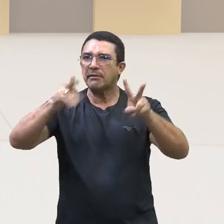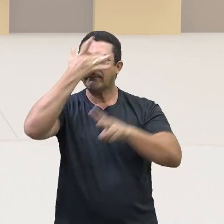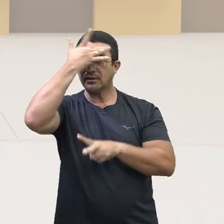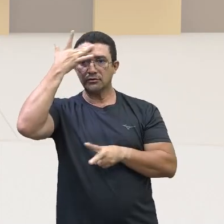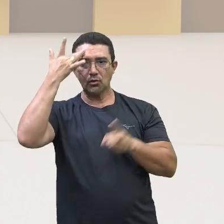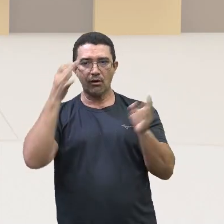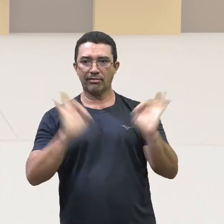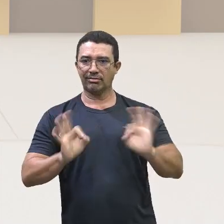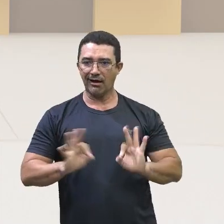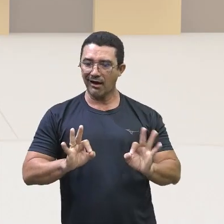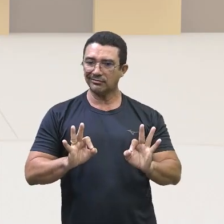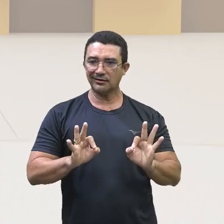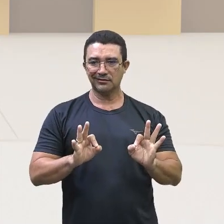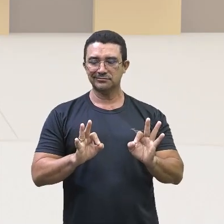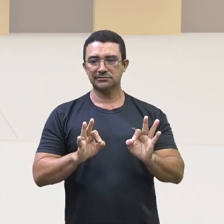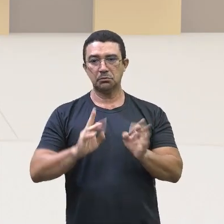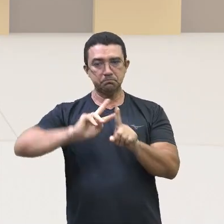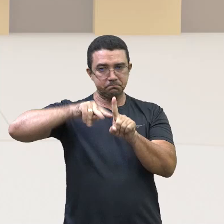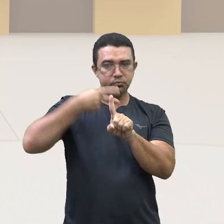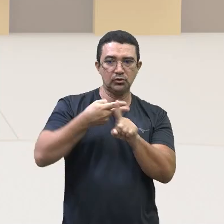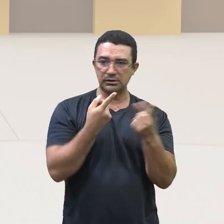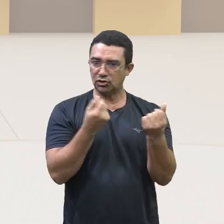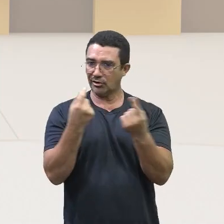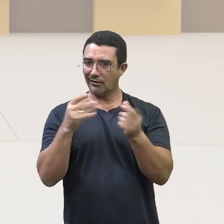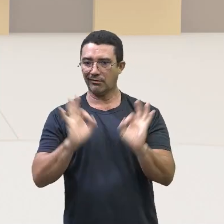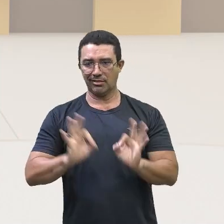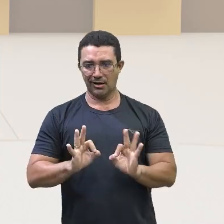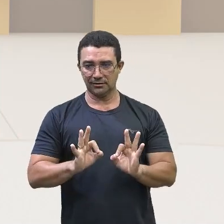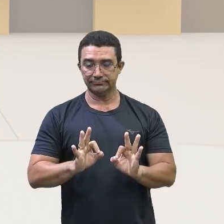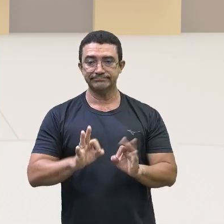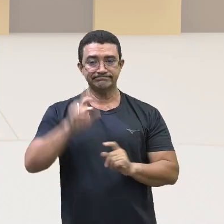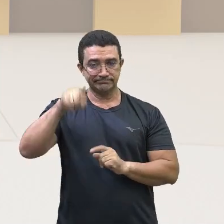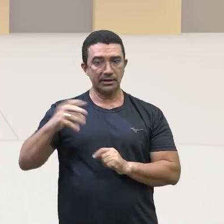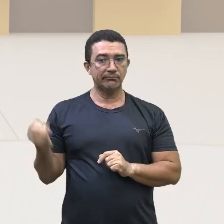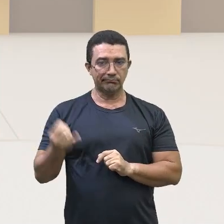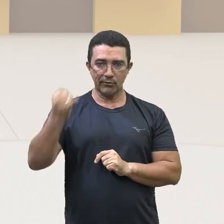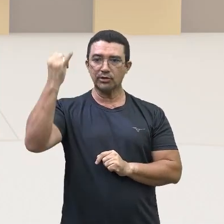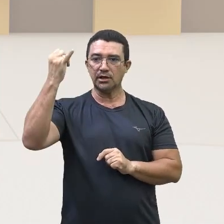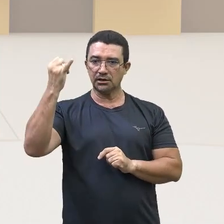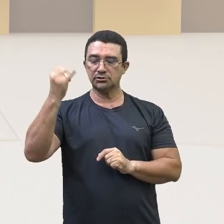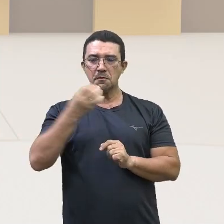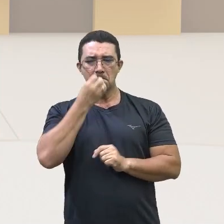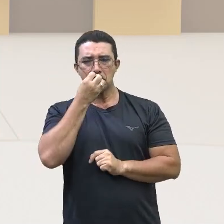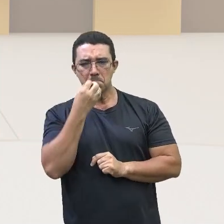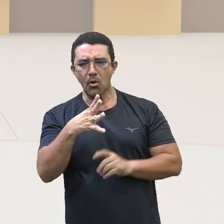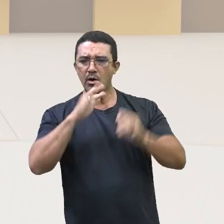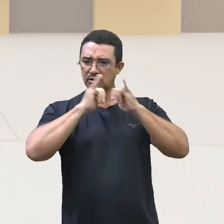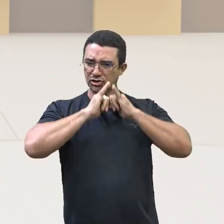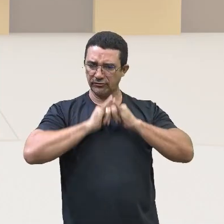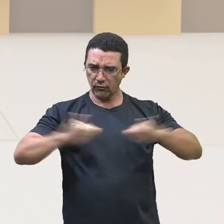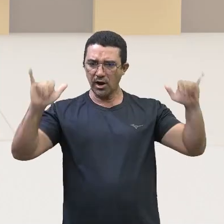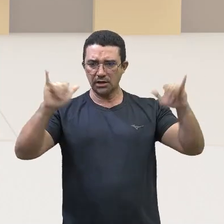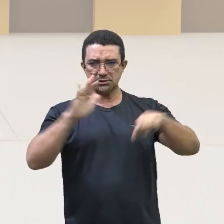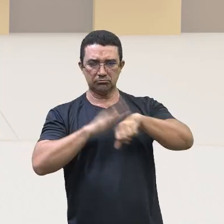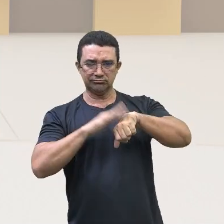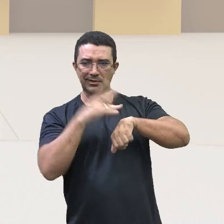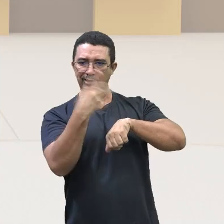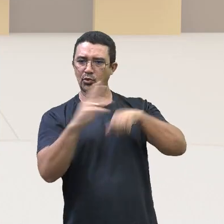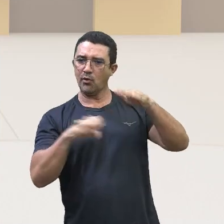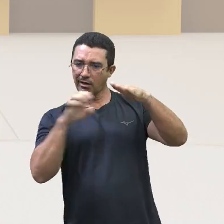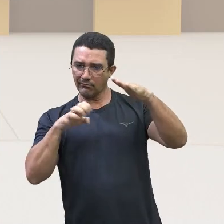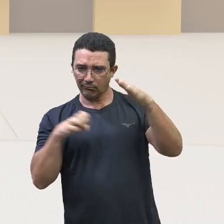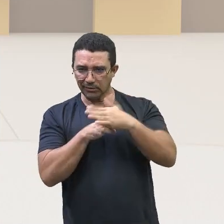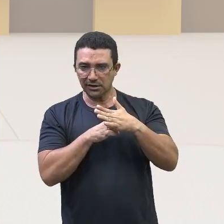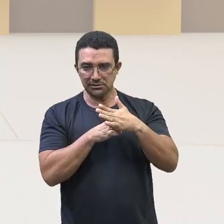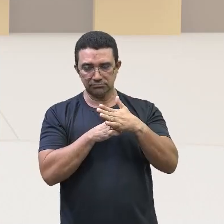vai ter ali um bom lucro, enfim. Então, é importante você fazer uma boa propaganda, divulgar de